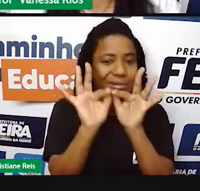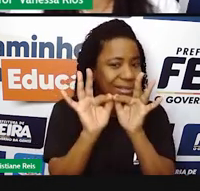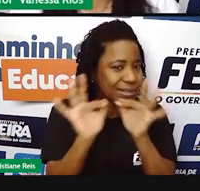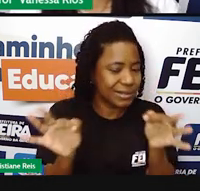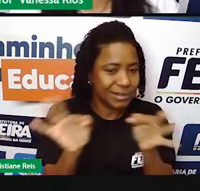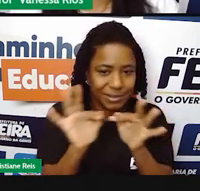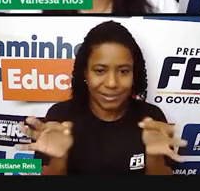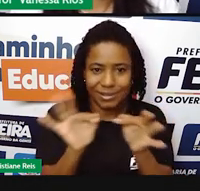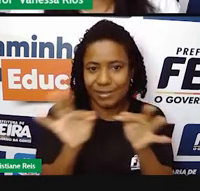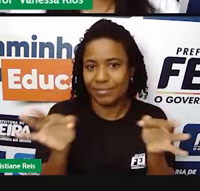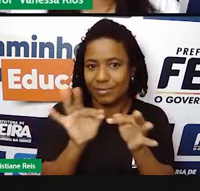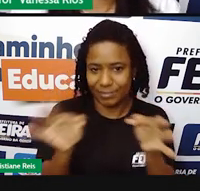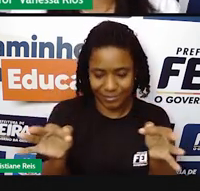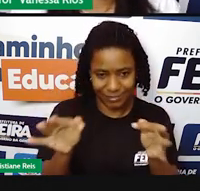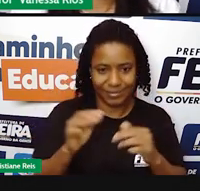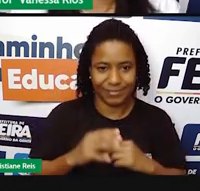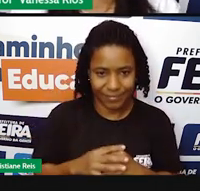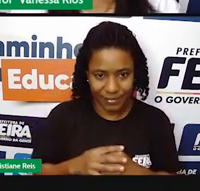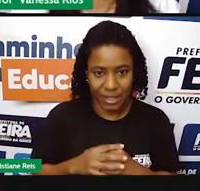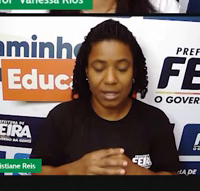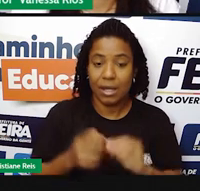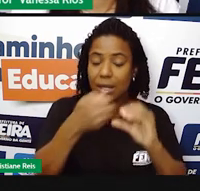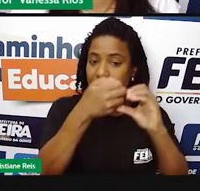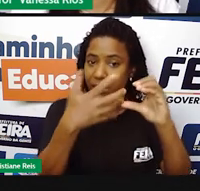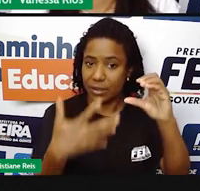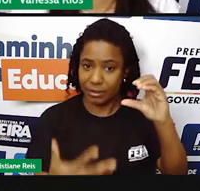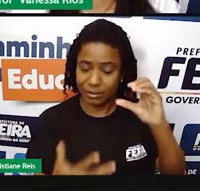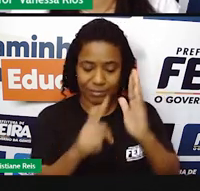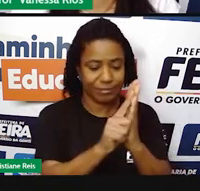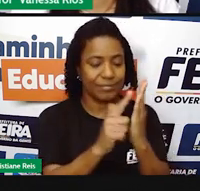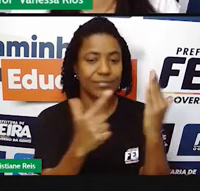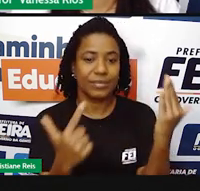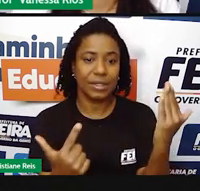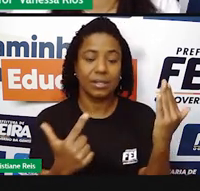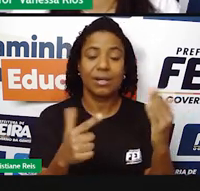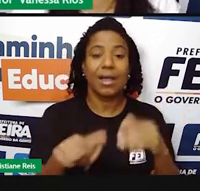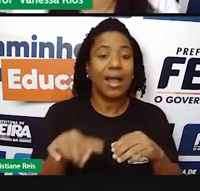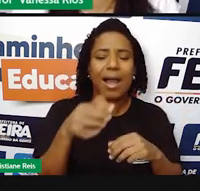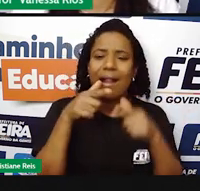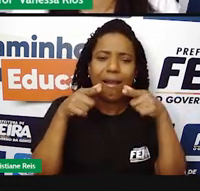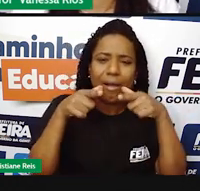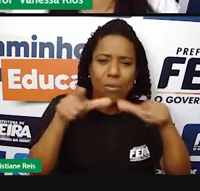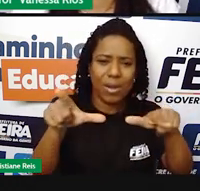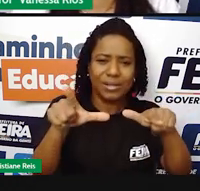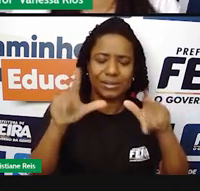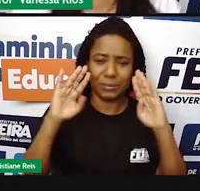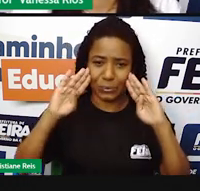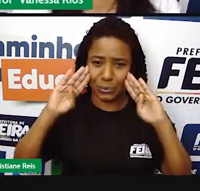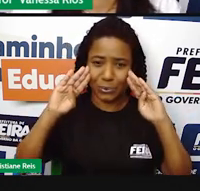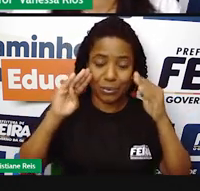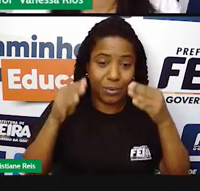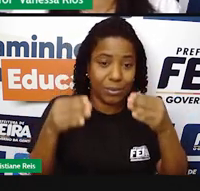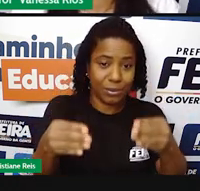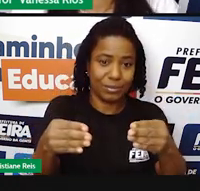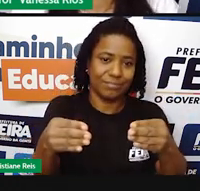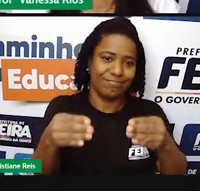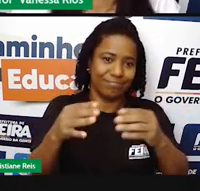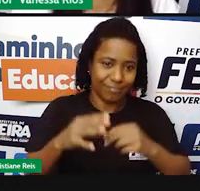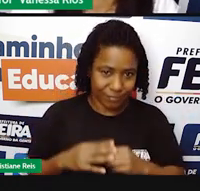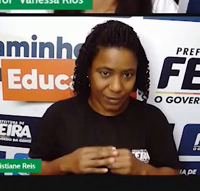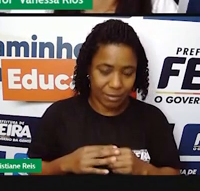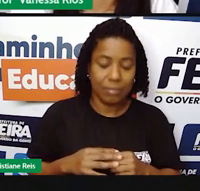uma característica dos textos jornalísticos, né, ter uma linguagem objetiva para que a sua mensagem ela seja